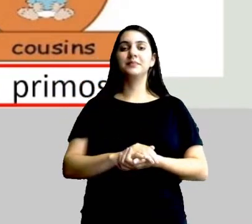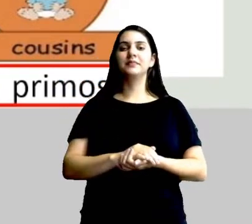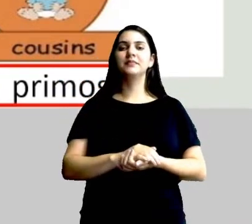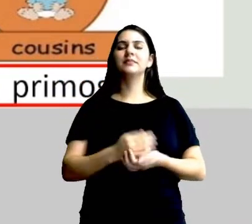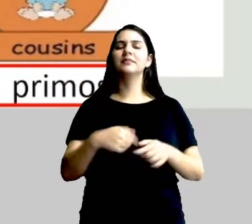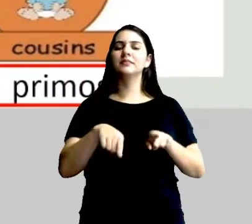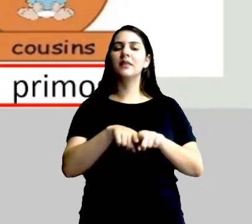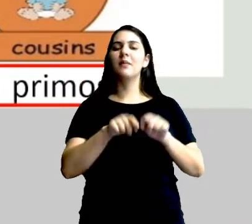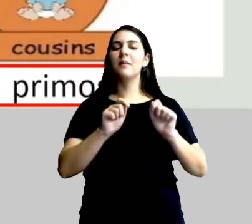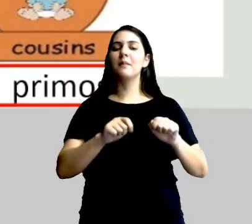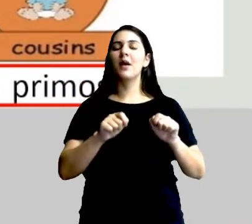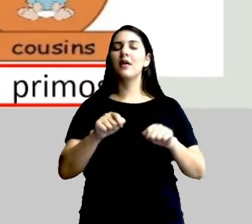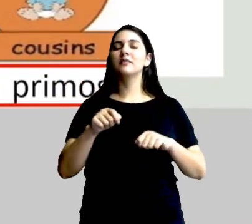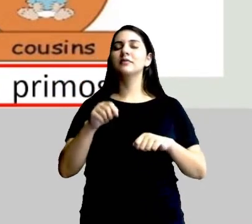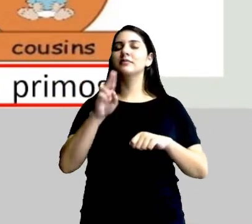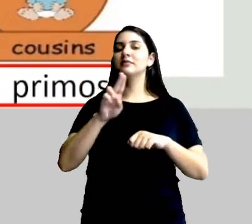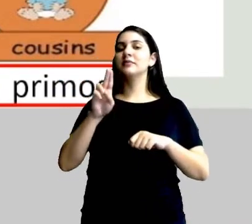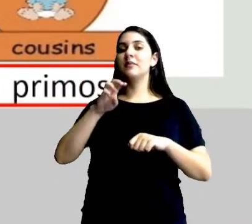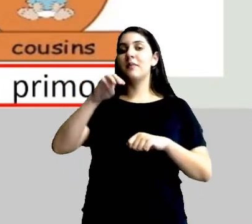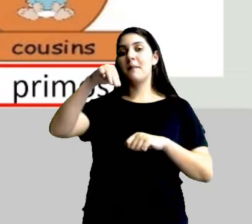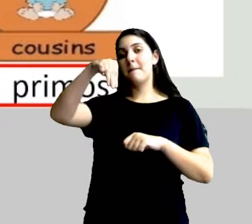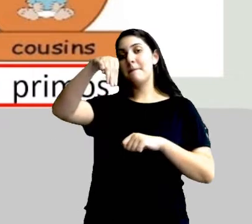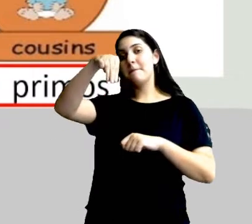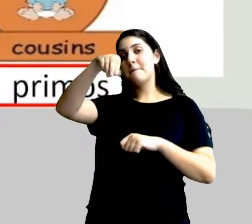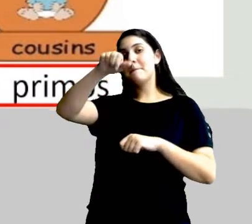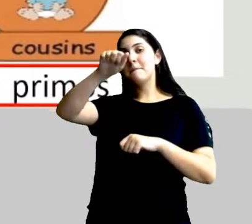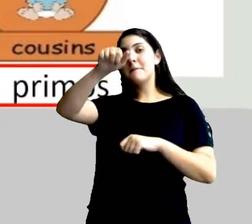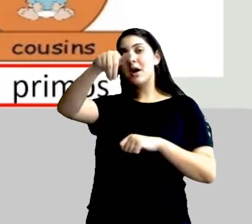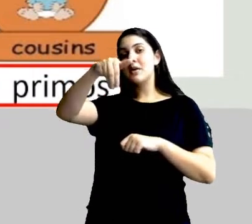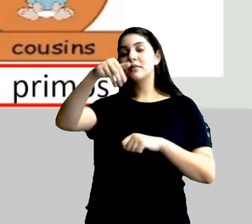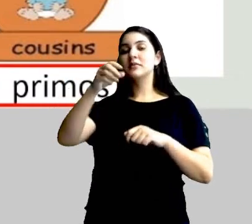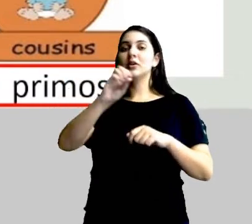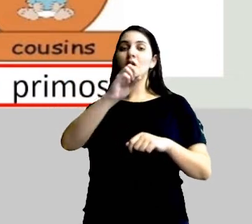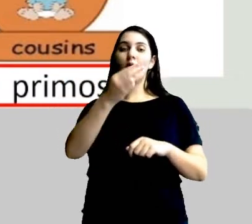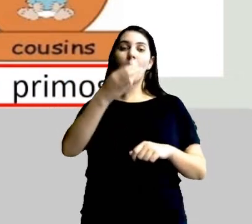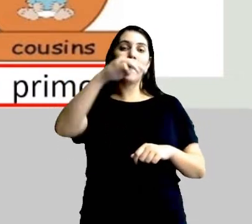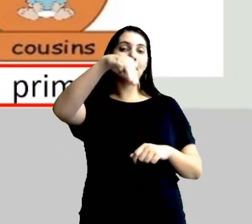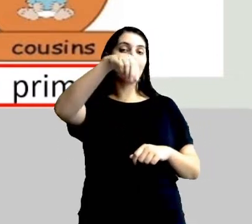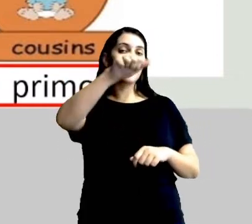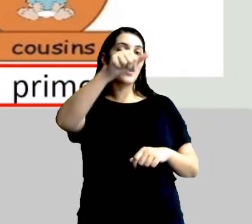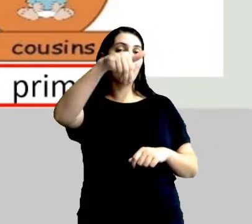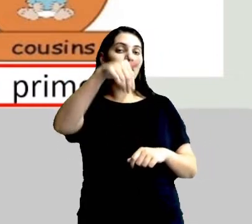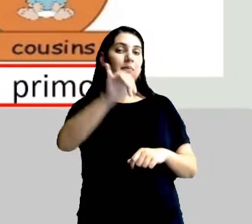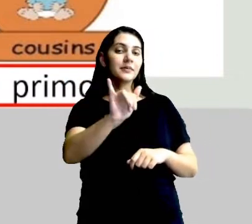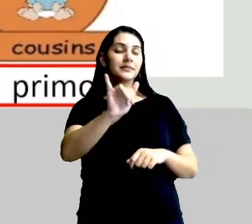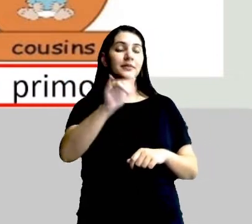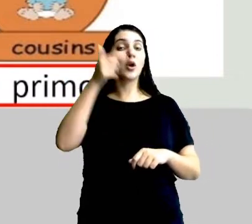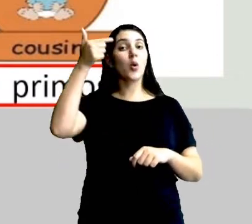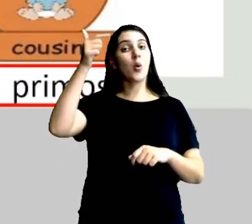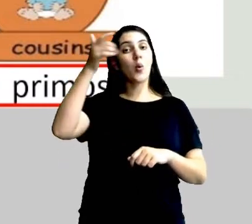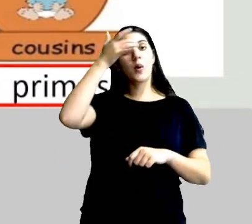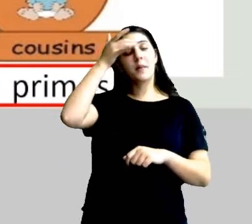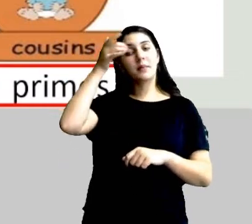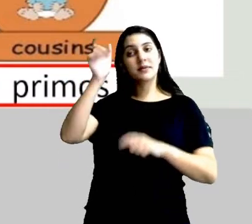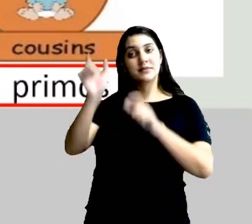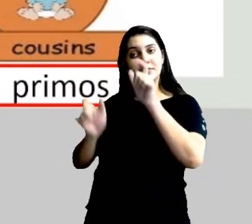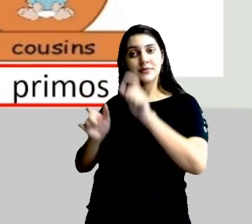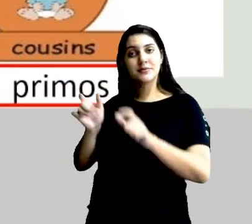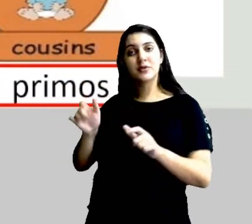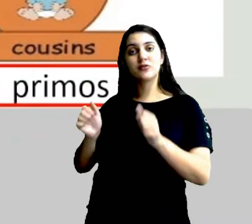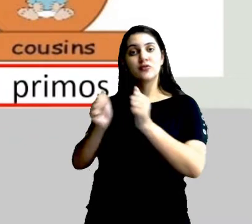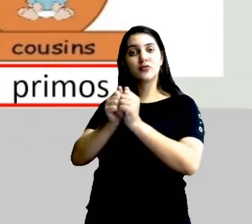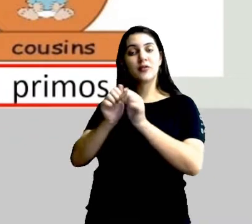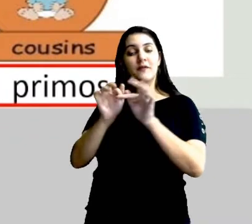mother, que também pode ser chamada de mom ou de mommy. Agora, nós temos outra pessoa que faz parte aí da